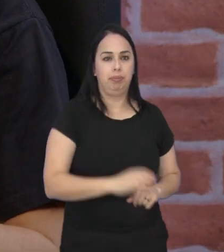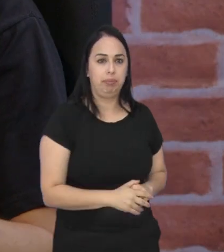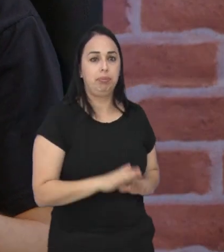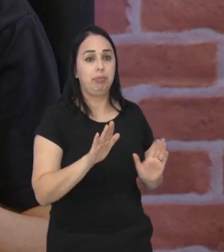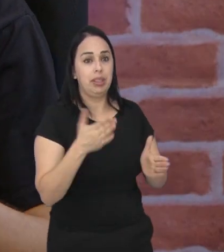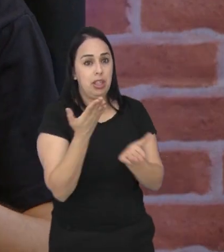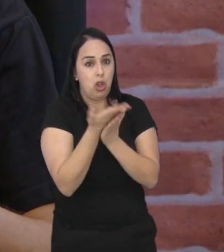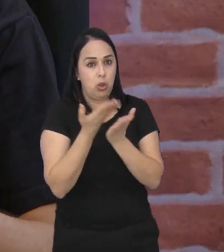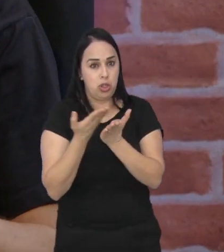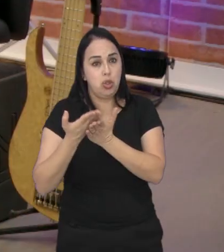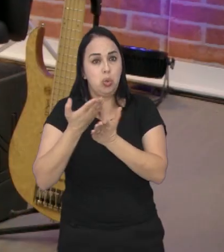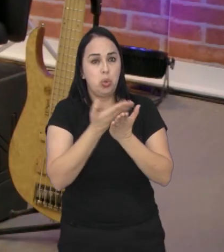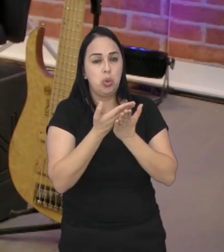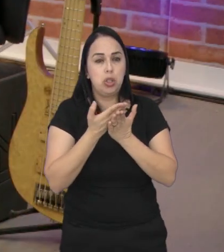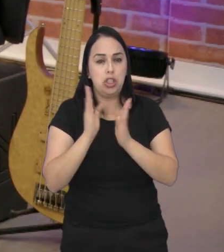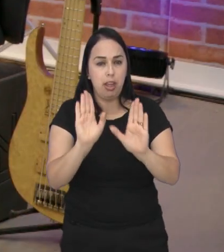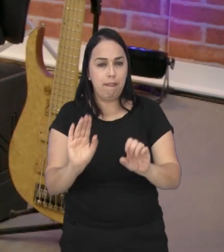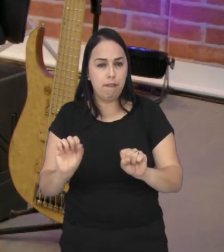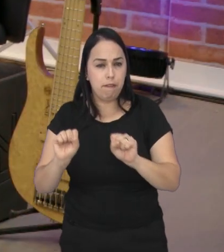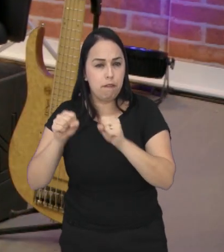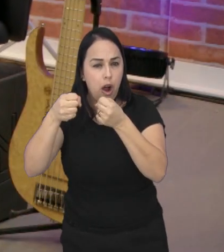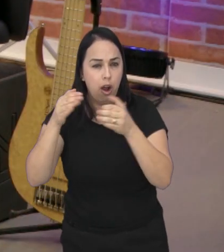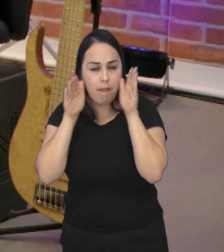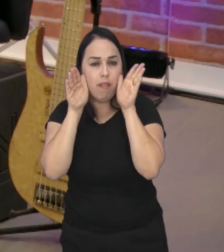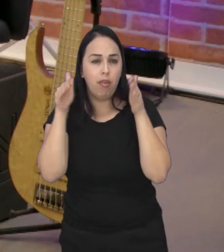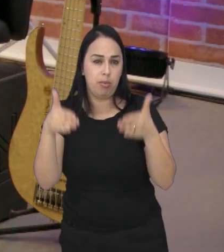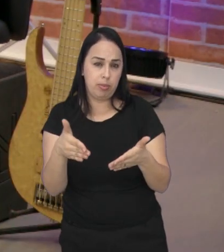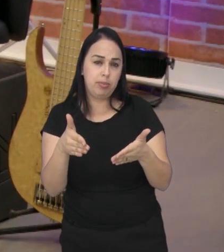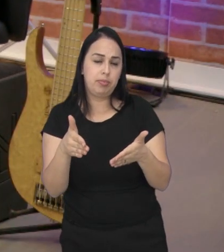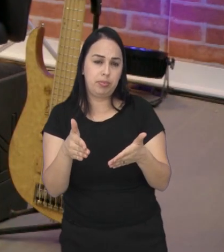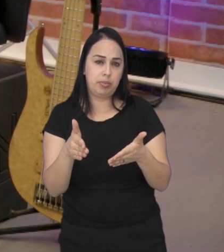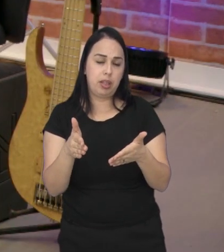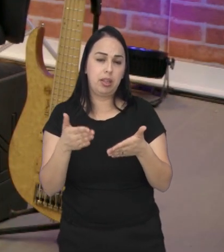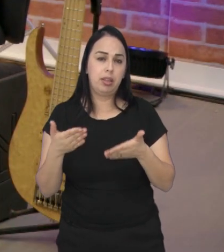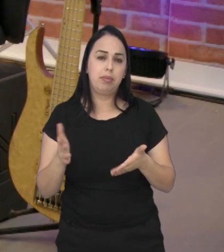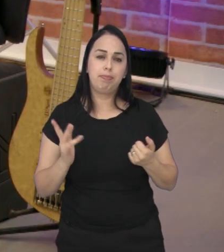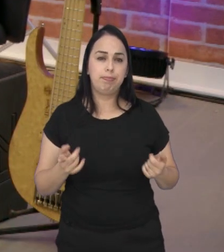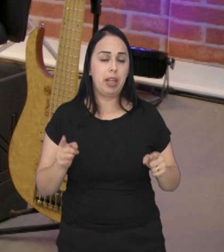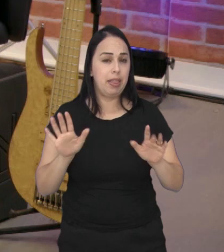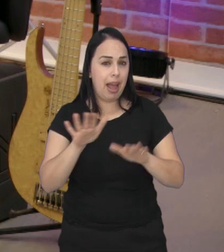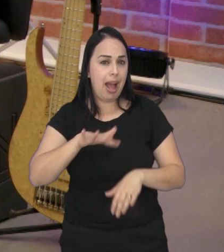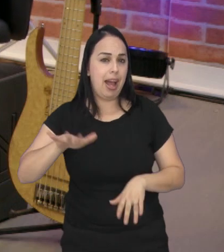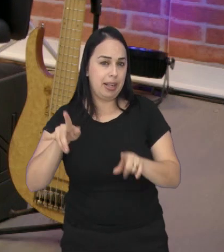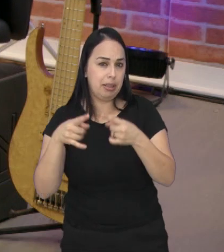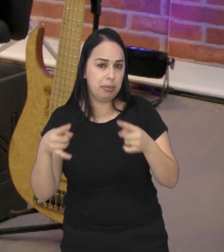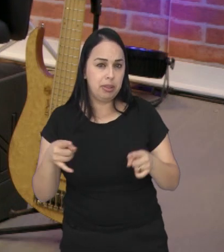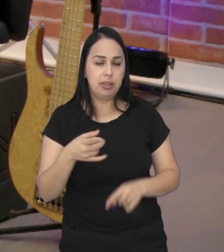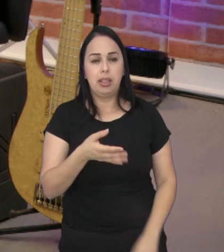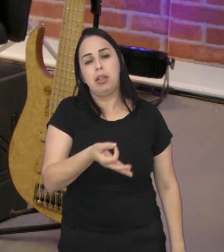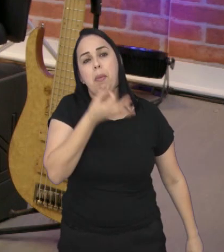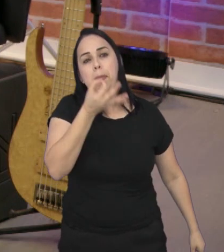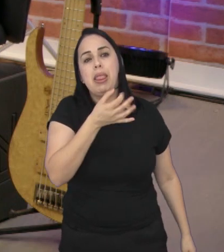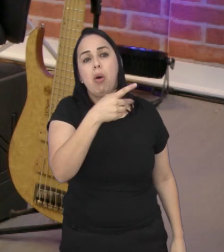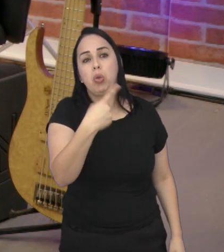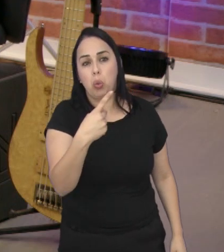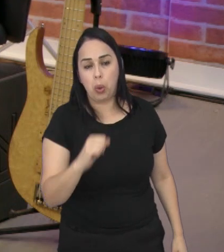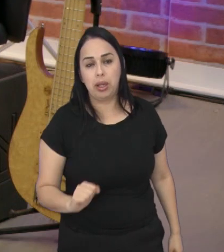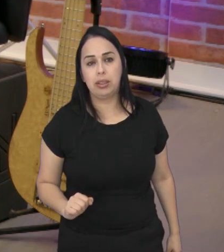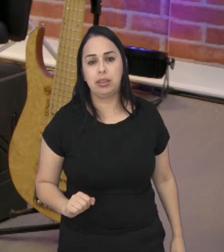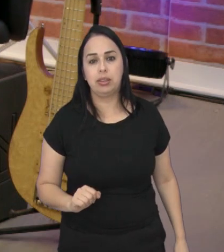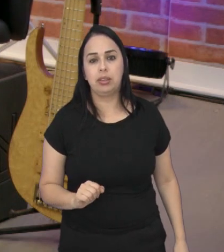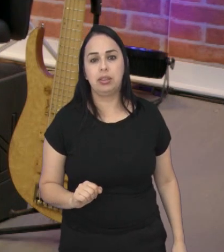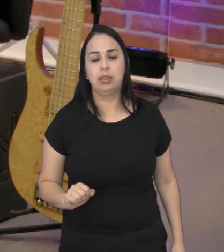e crescendo. E nessa questão do estudo e dedicação, Rosa, ainda nesse trâmite da música, você acha